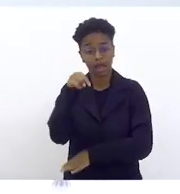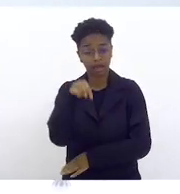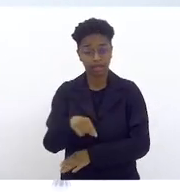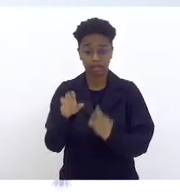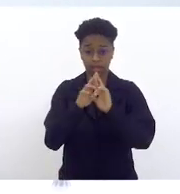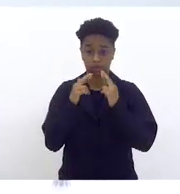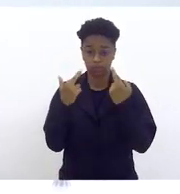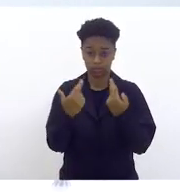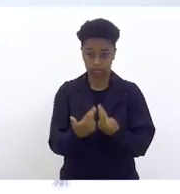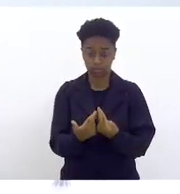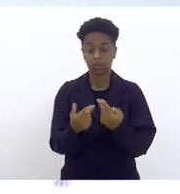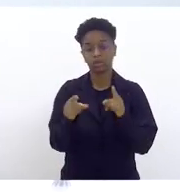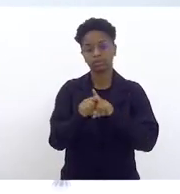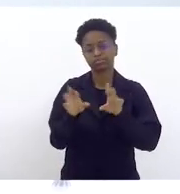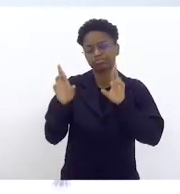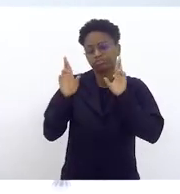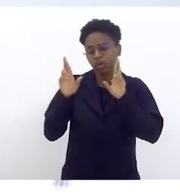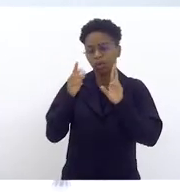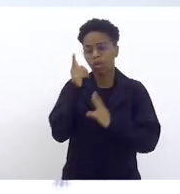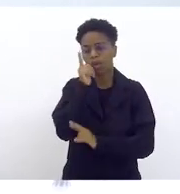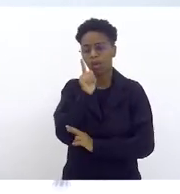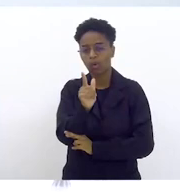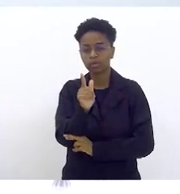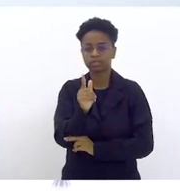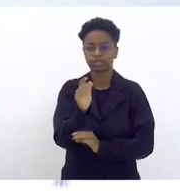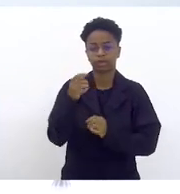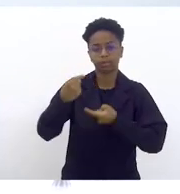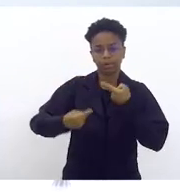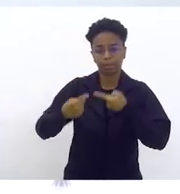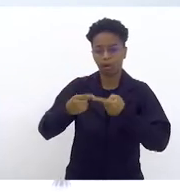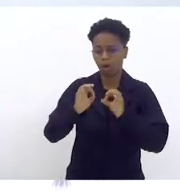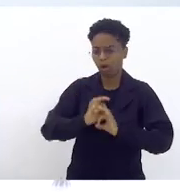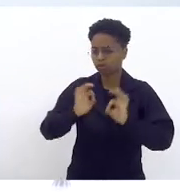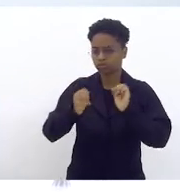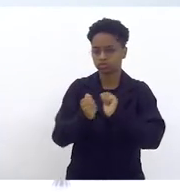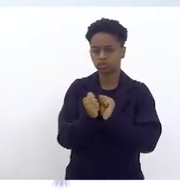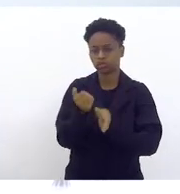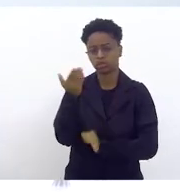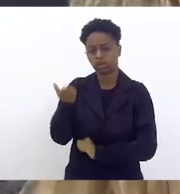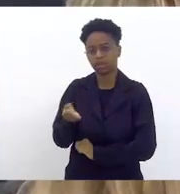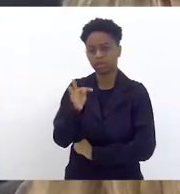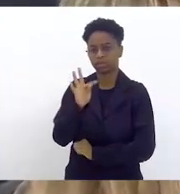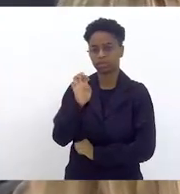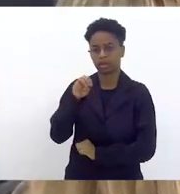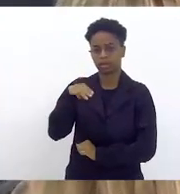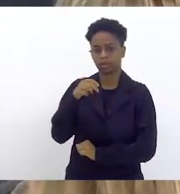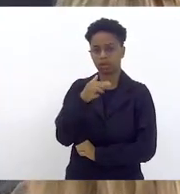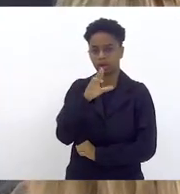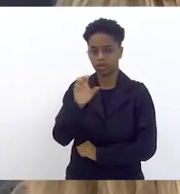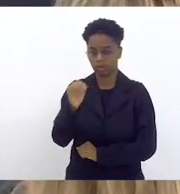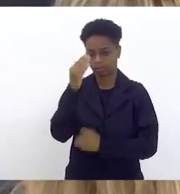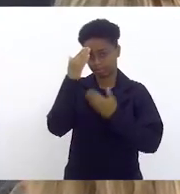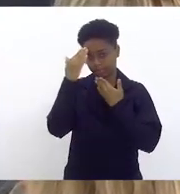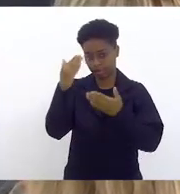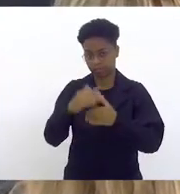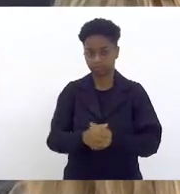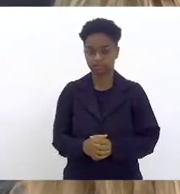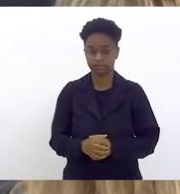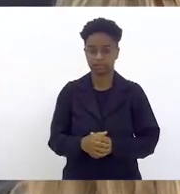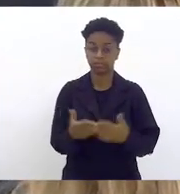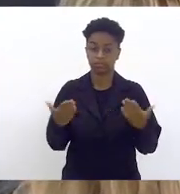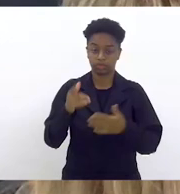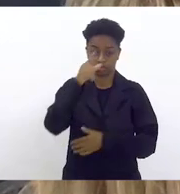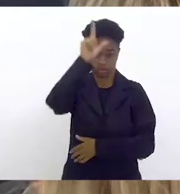dessa reunião e Espero que tenhamos uma excelente posição com o doutor temporal Muito obrigado Deputado Nobre Deputado